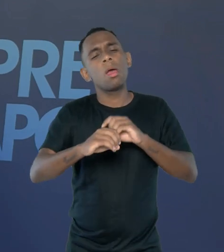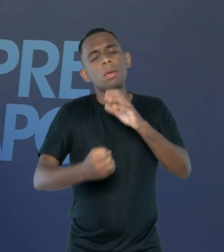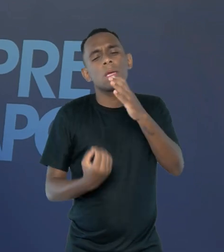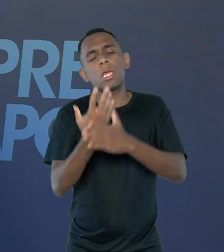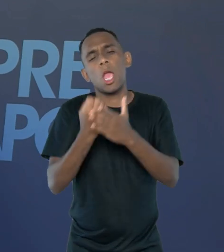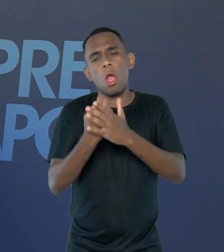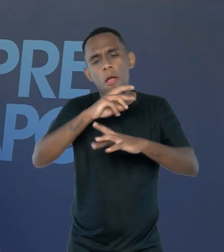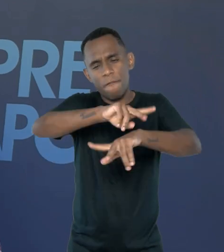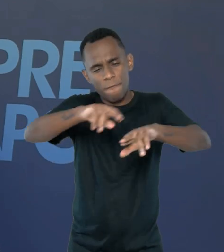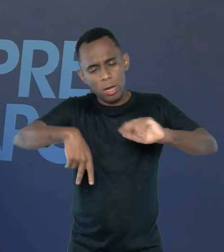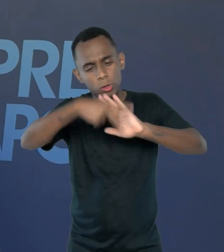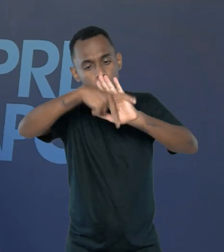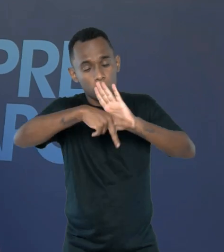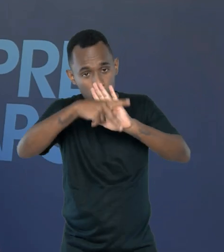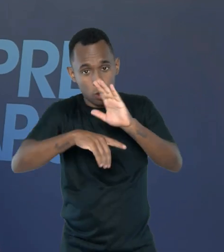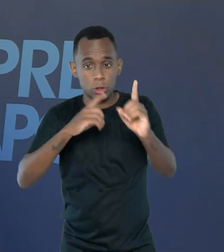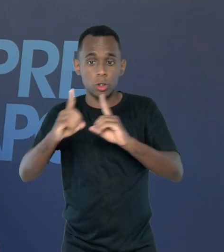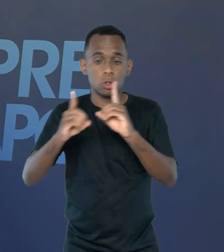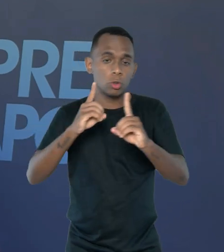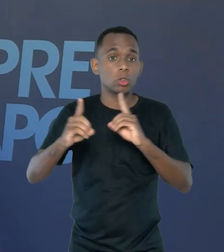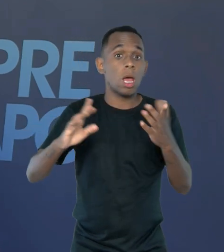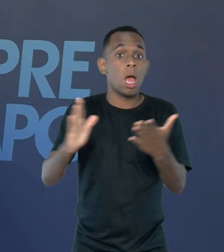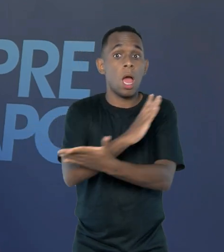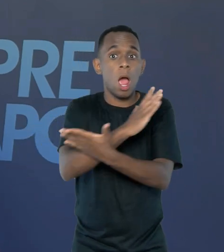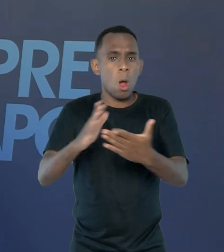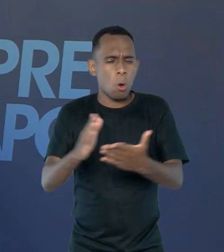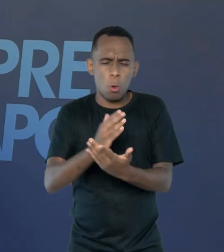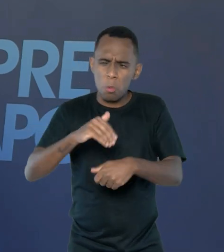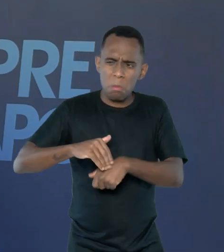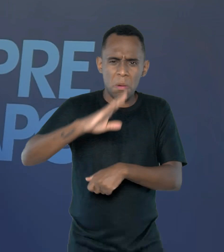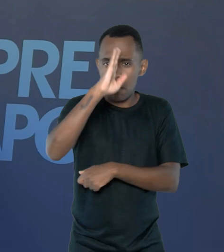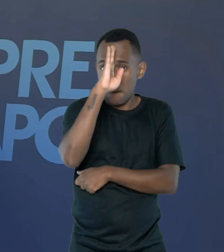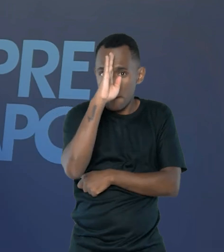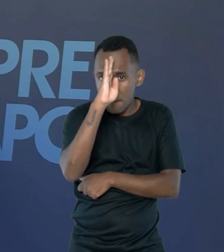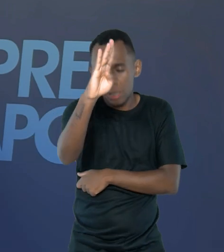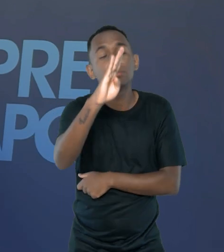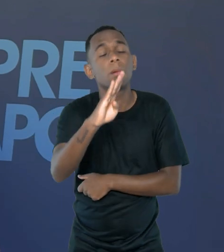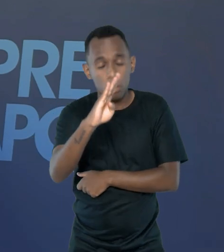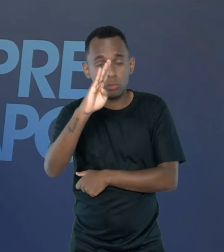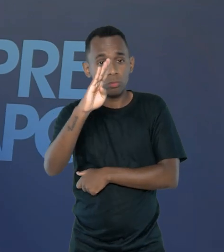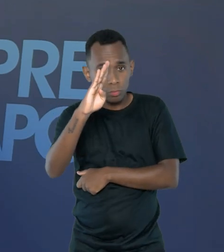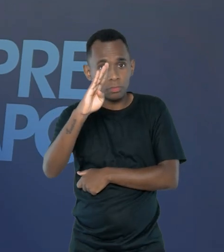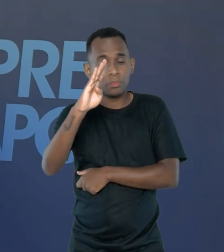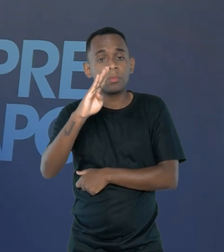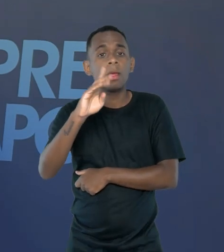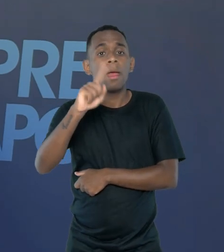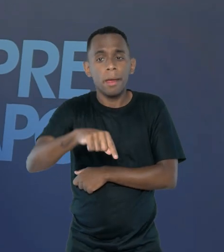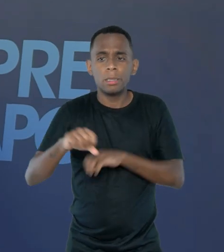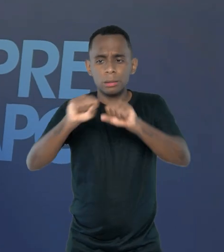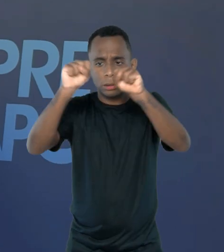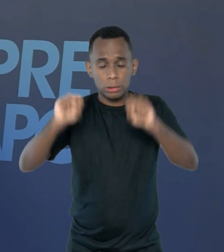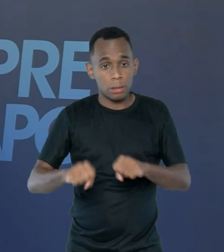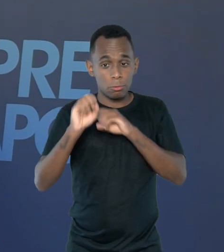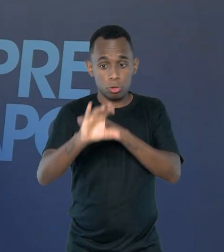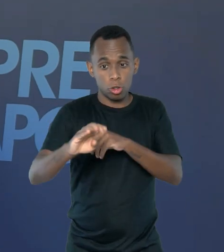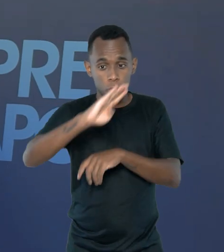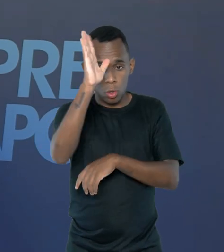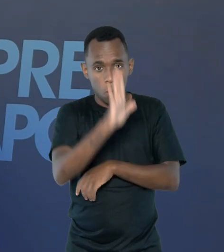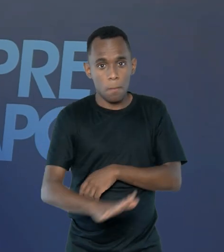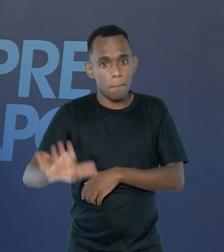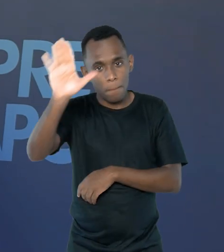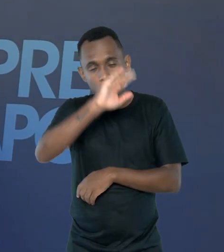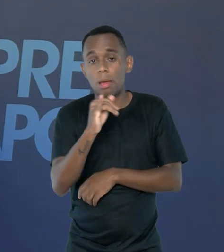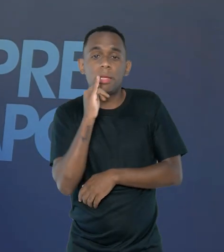projetos didáticos para algumas das mais importantes editoras e sistemas de ensino brasileiro,